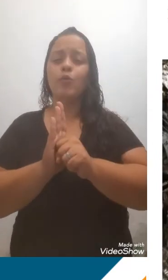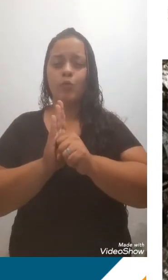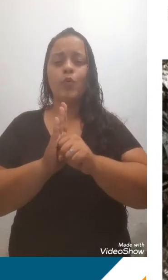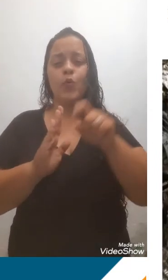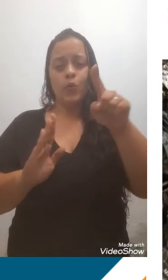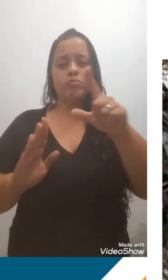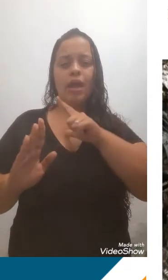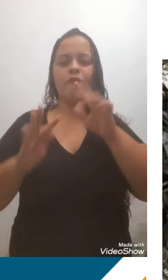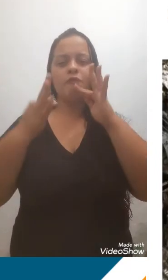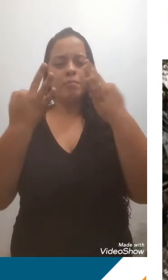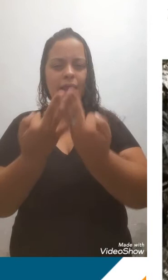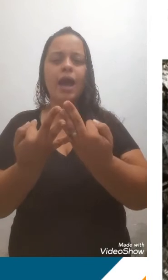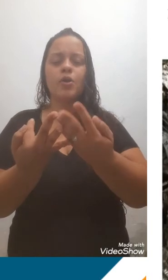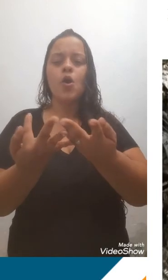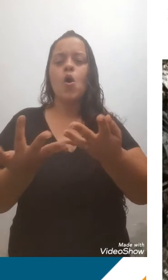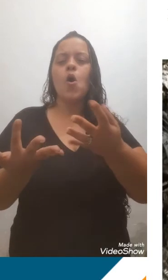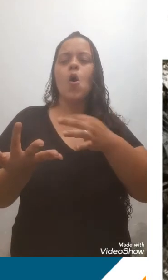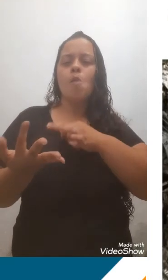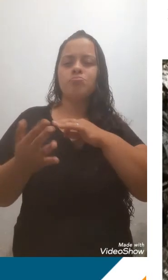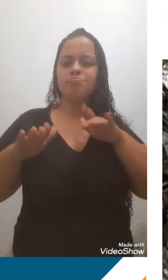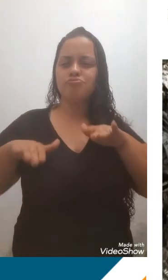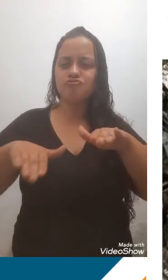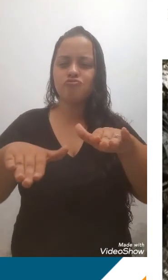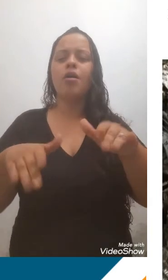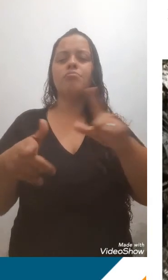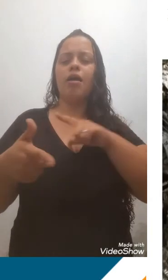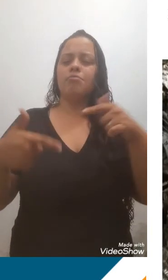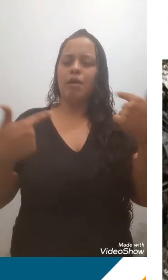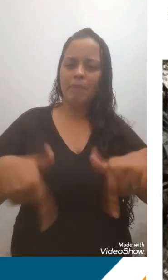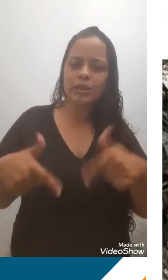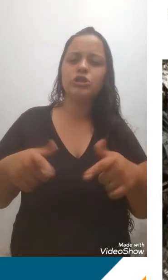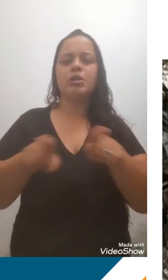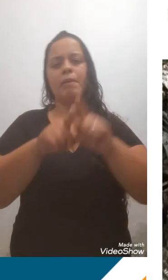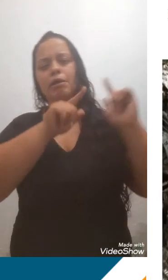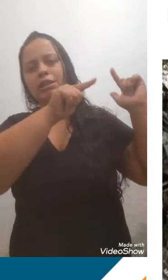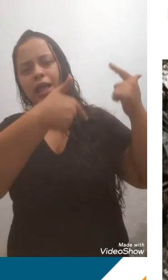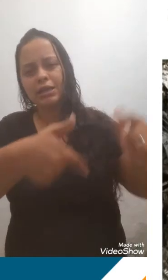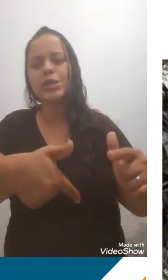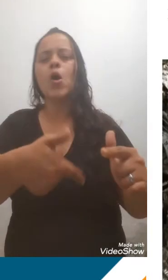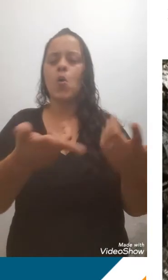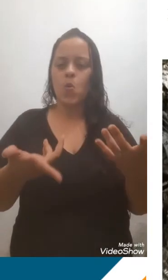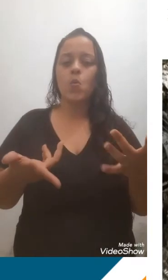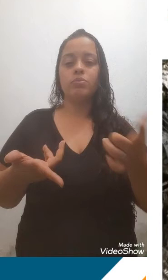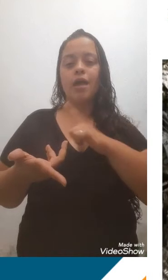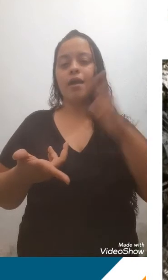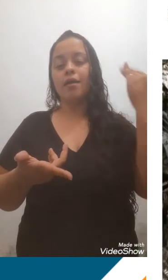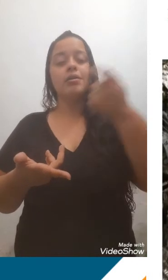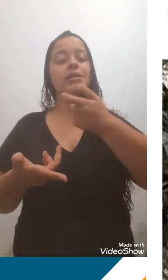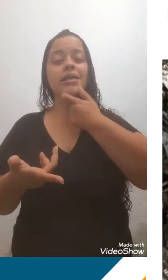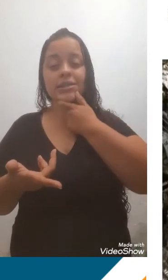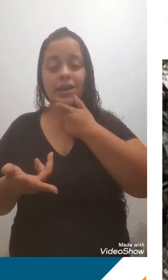do ramo de tecelagem na Inglaterra, que eram tradições trabalhistas e familiares que existiam na Inglaterra